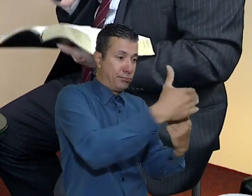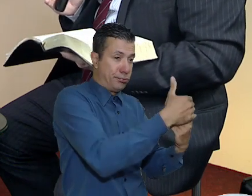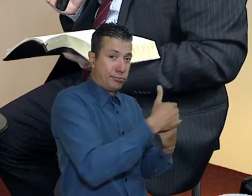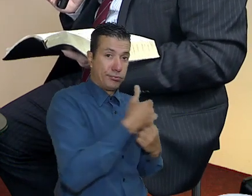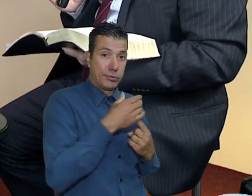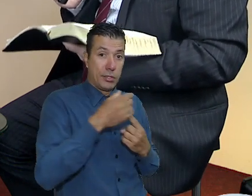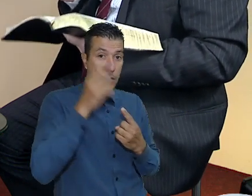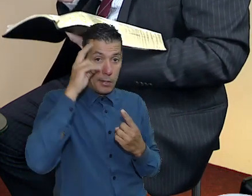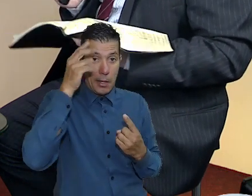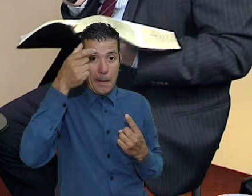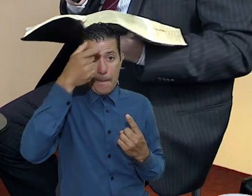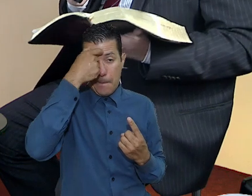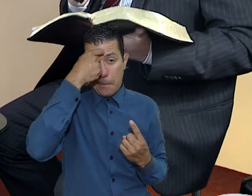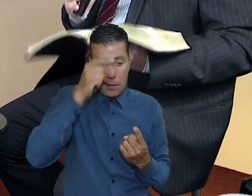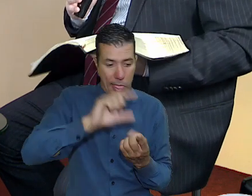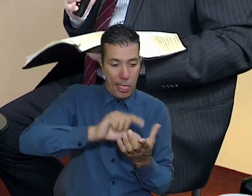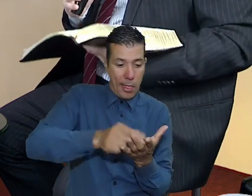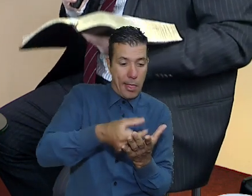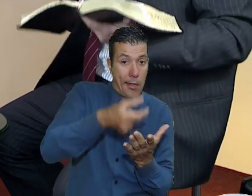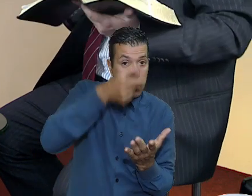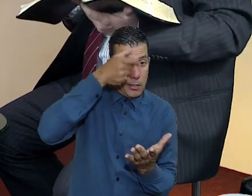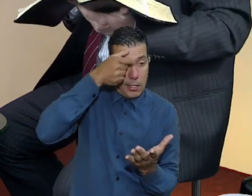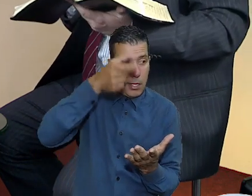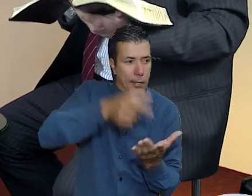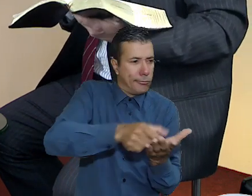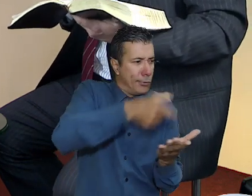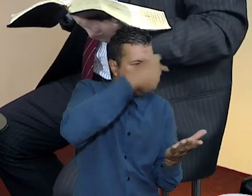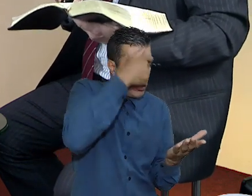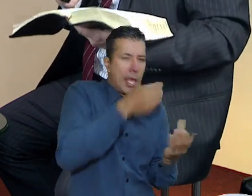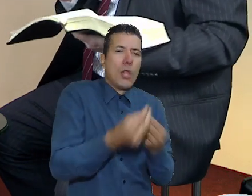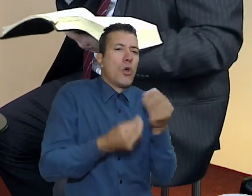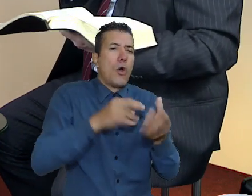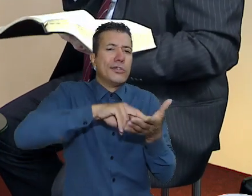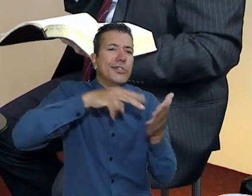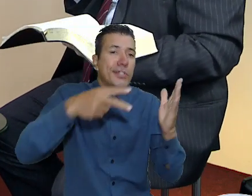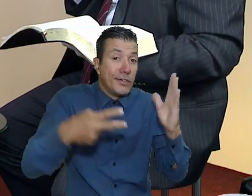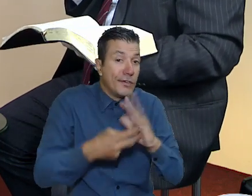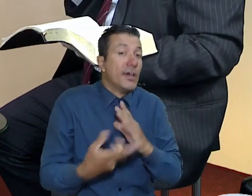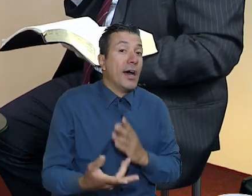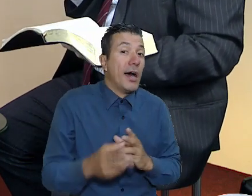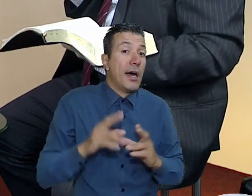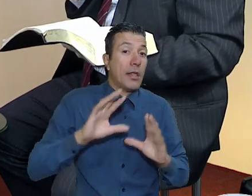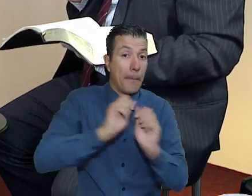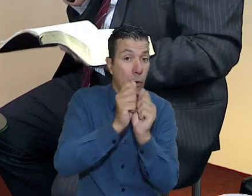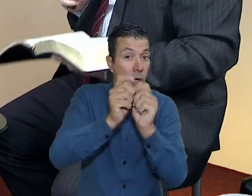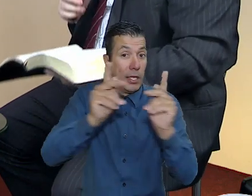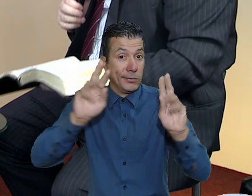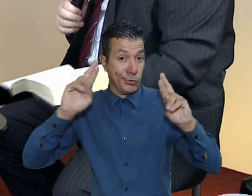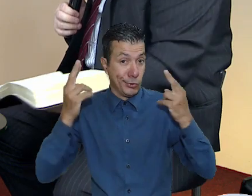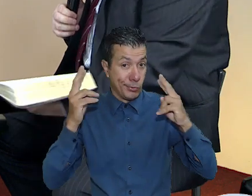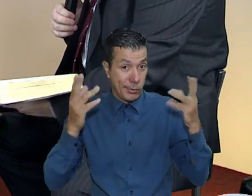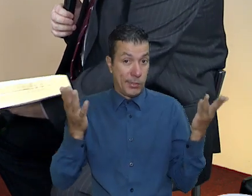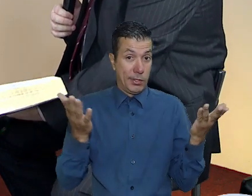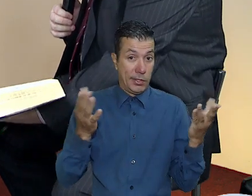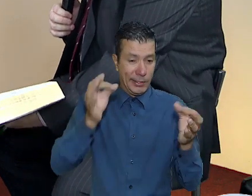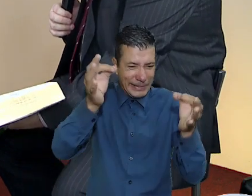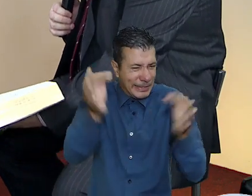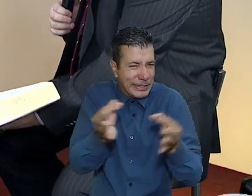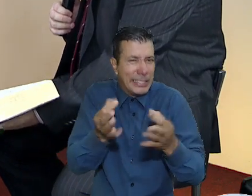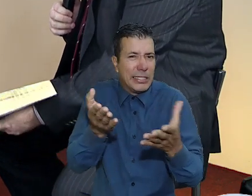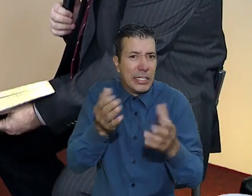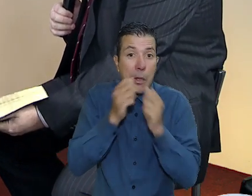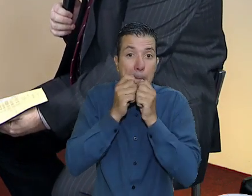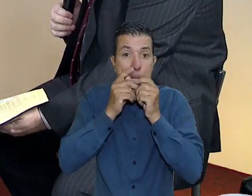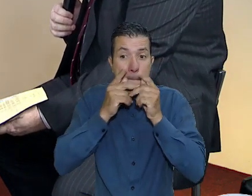vai protegê-los deste momento terrível. Por isso que o Apocalipse é um livro de esperança. É um livro de esperança, é um livro de certeza,